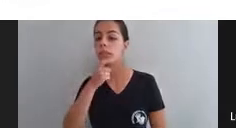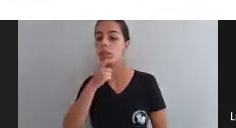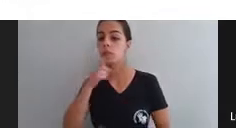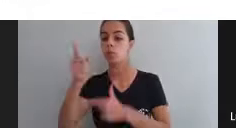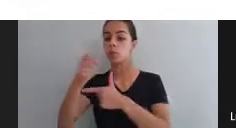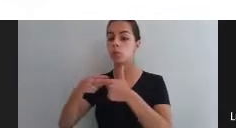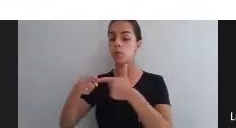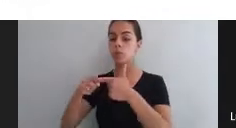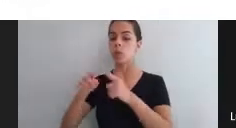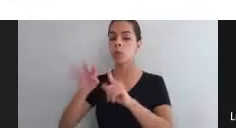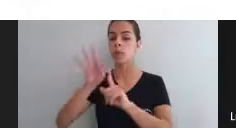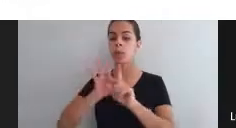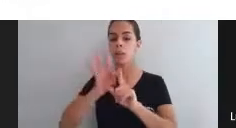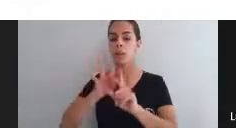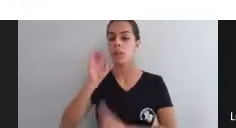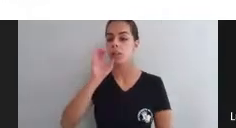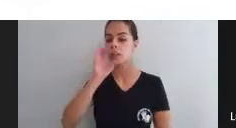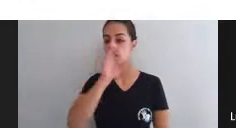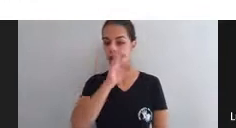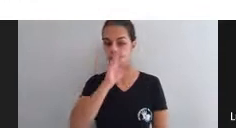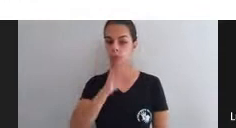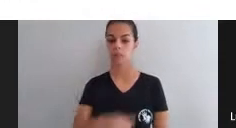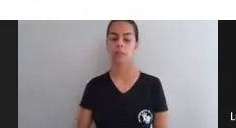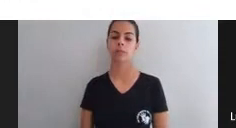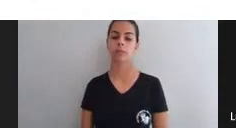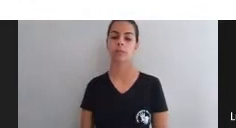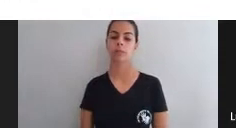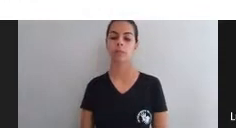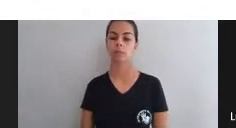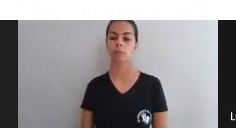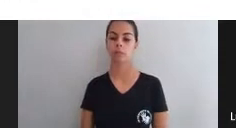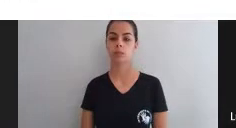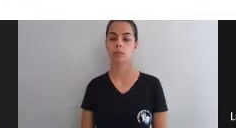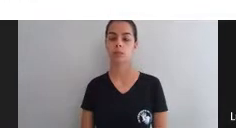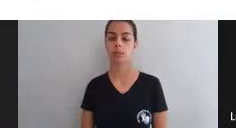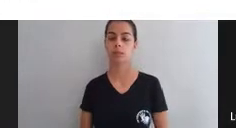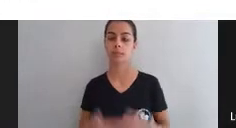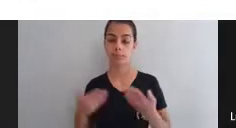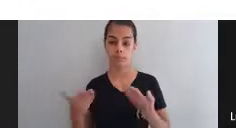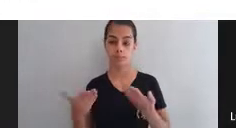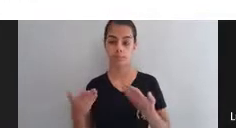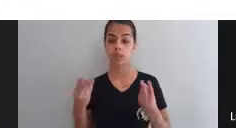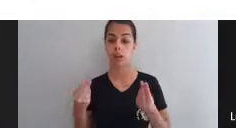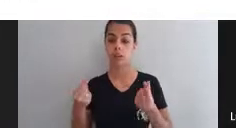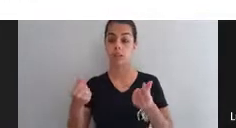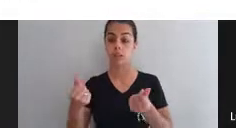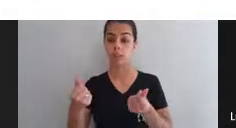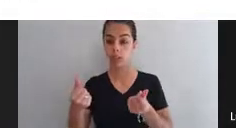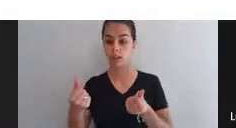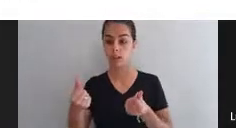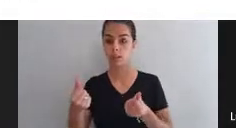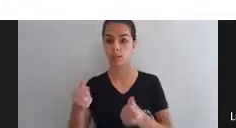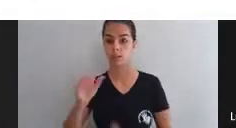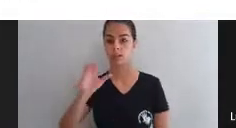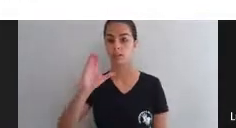pela temperatura da fonte quente. E, portanto, a eficiência no ciclo de